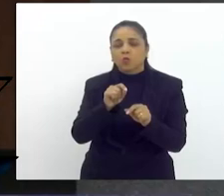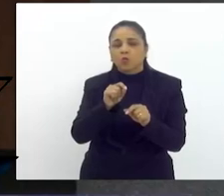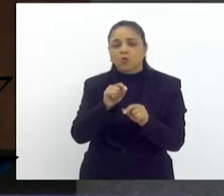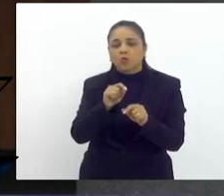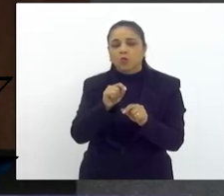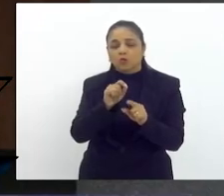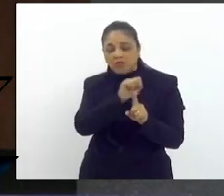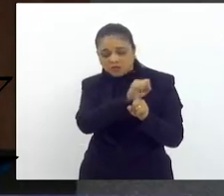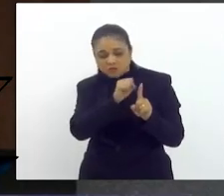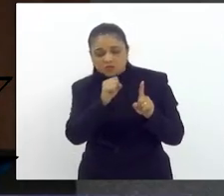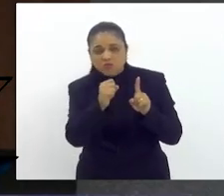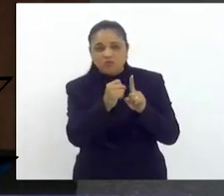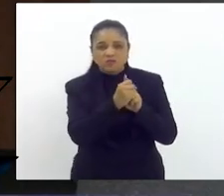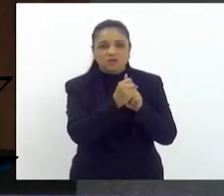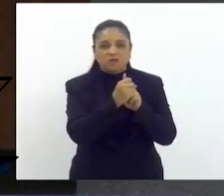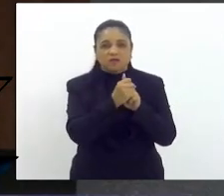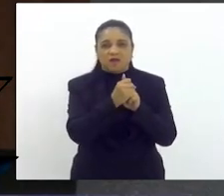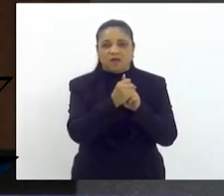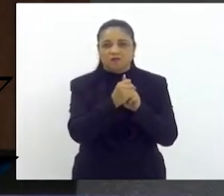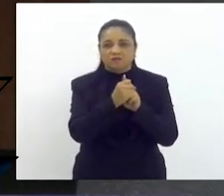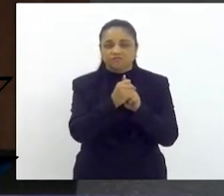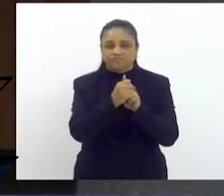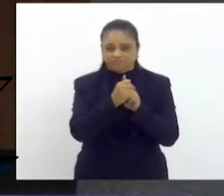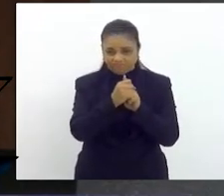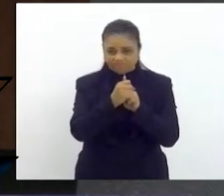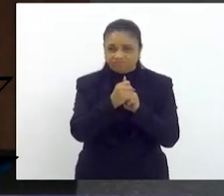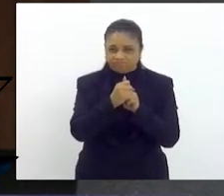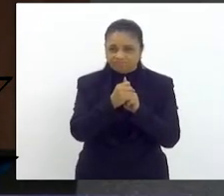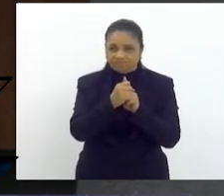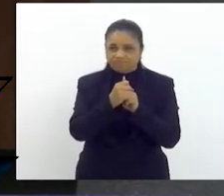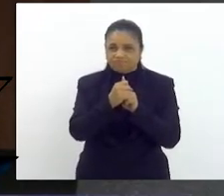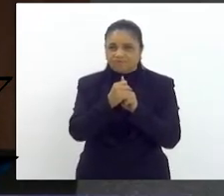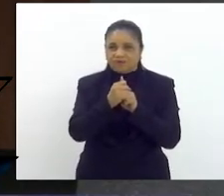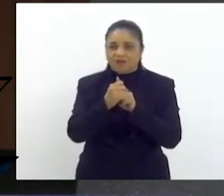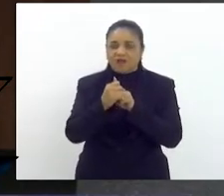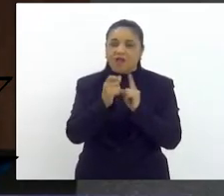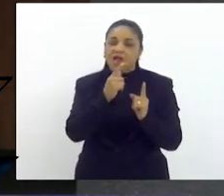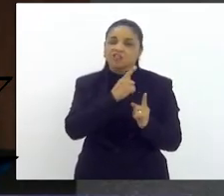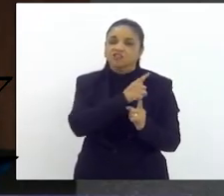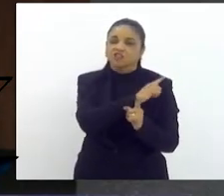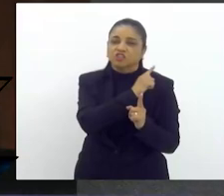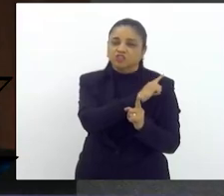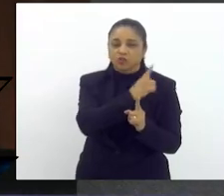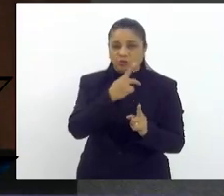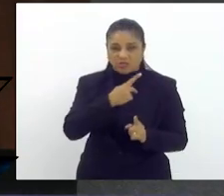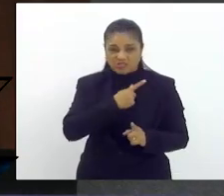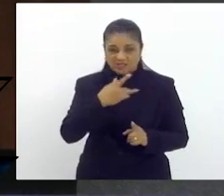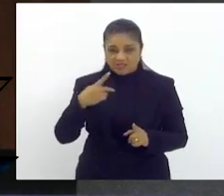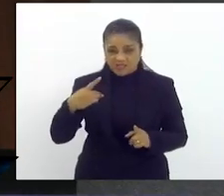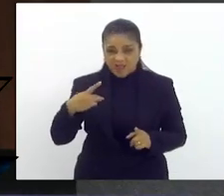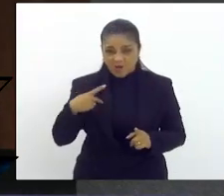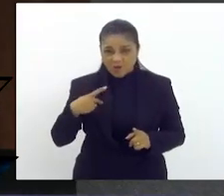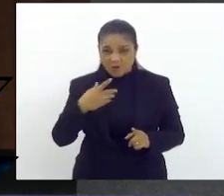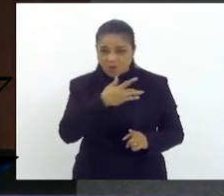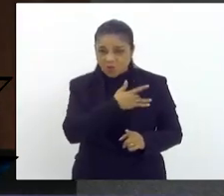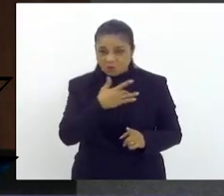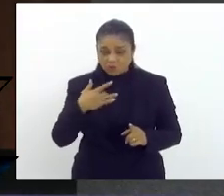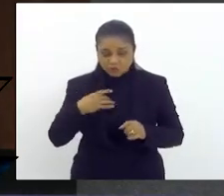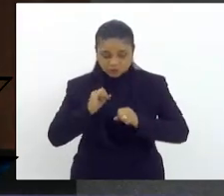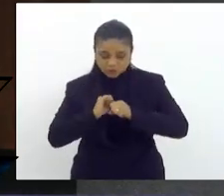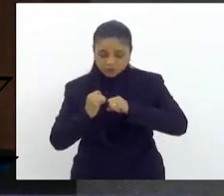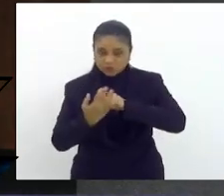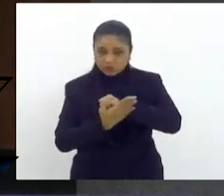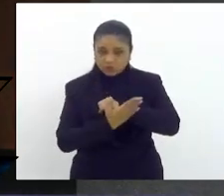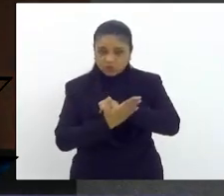na sociedade Fluminense a gestão da saúde na área da do coronavírus o